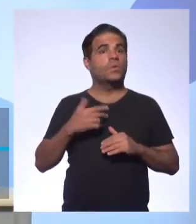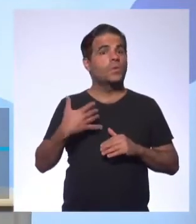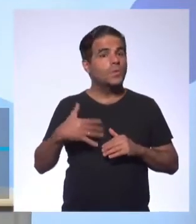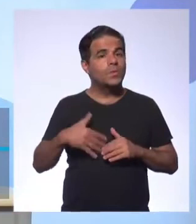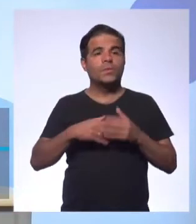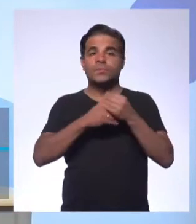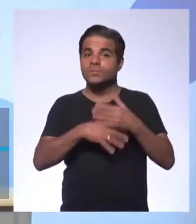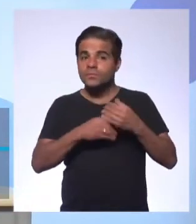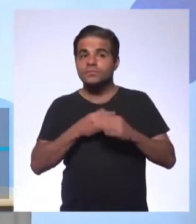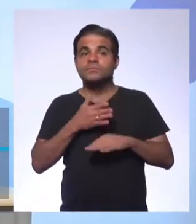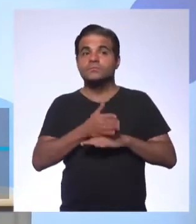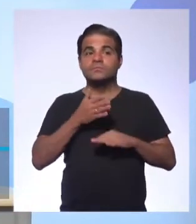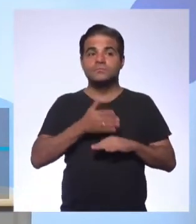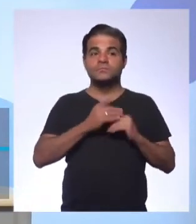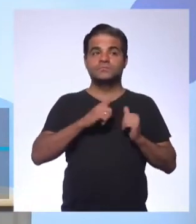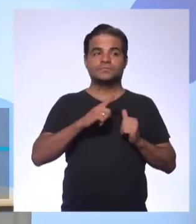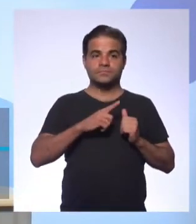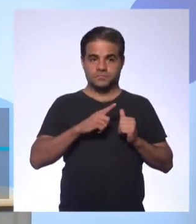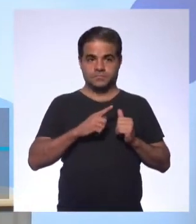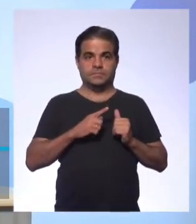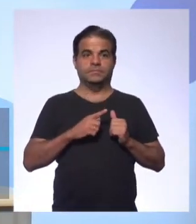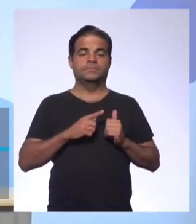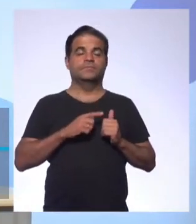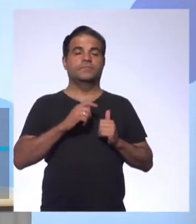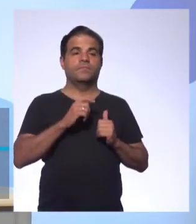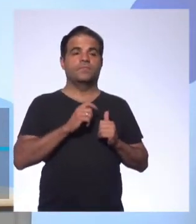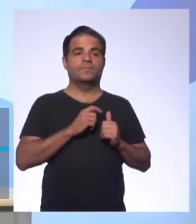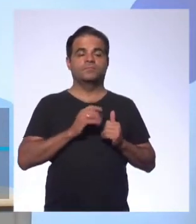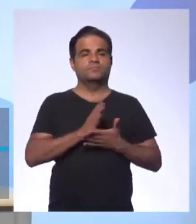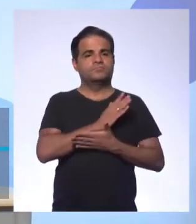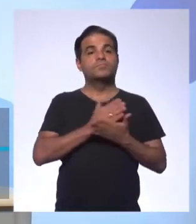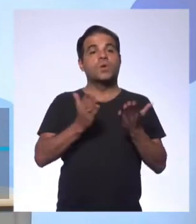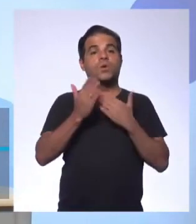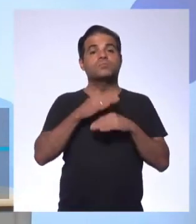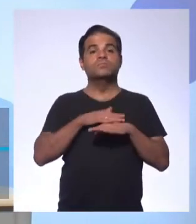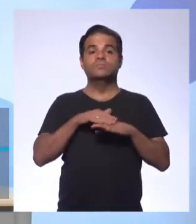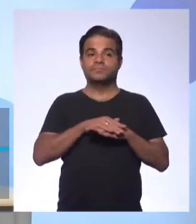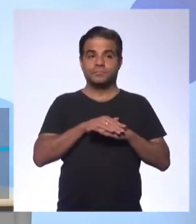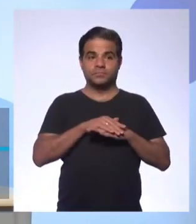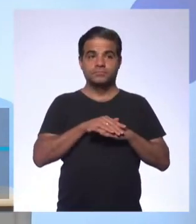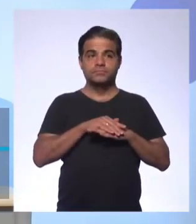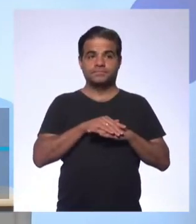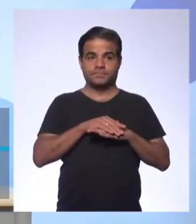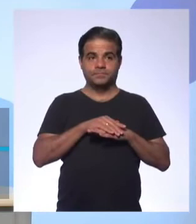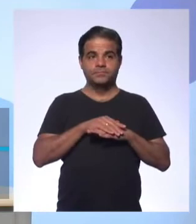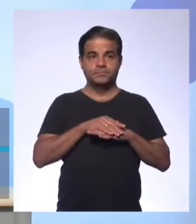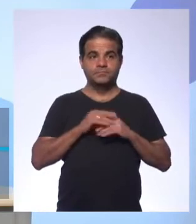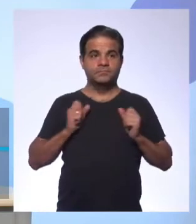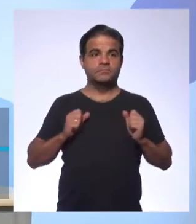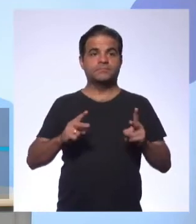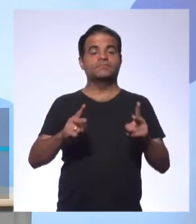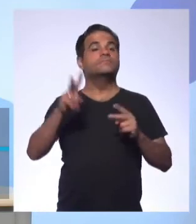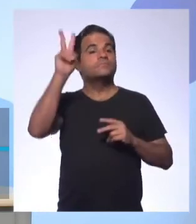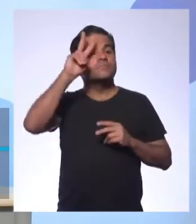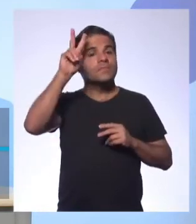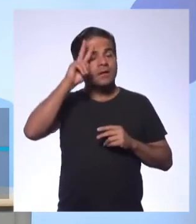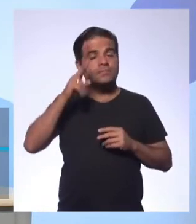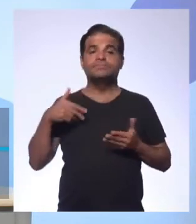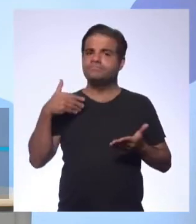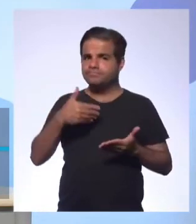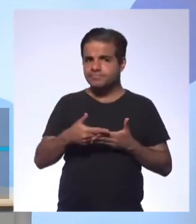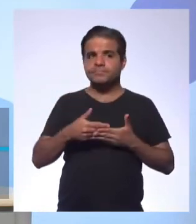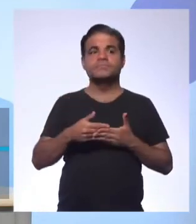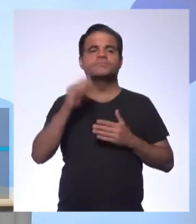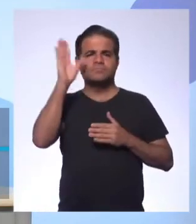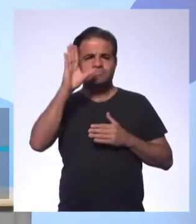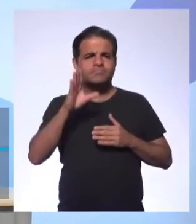muito boa, sabe? Teve até rolou aqui algumas conversas acerca da permanência histórica, né, da escravidão no Brasil,